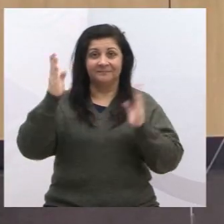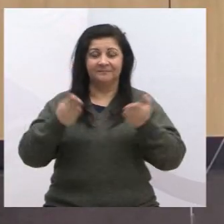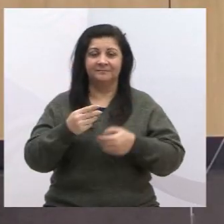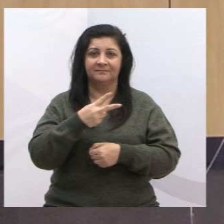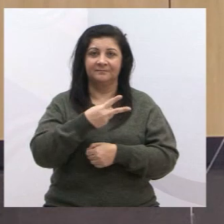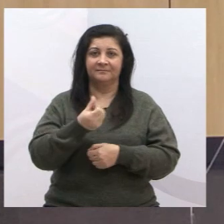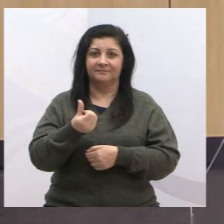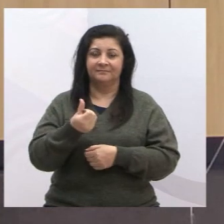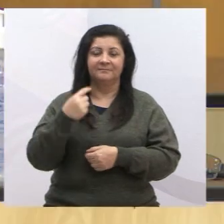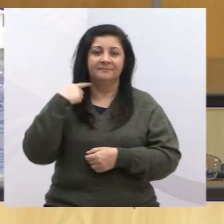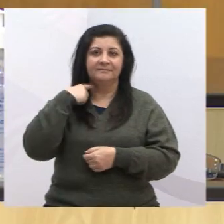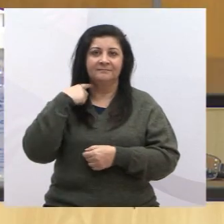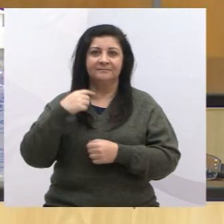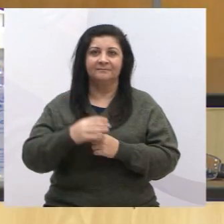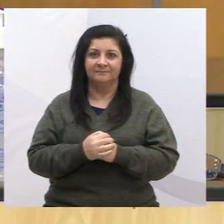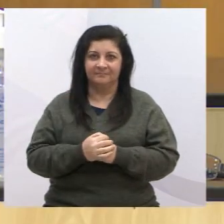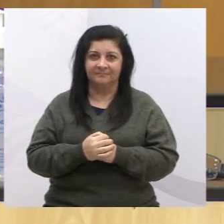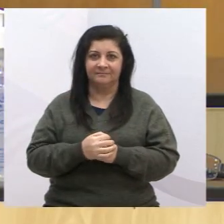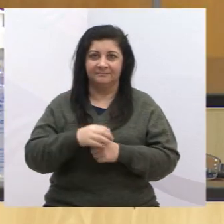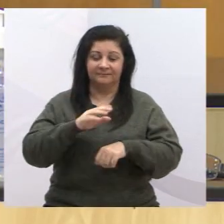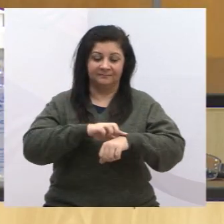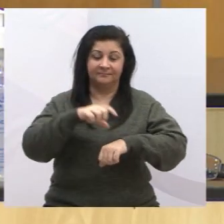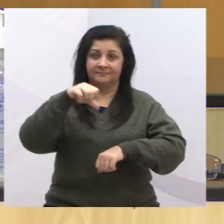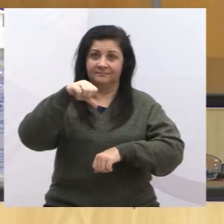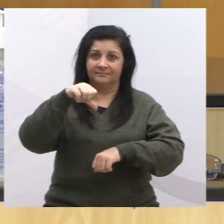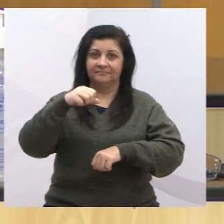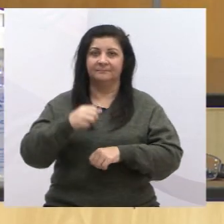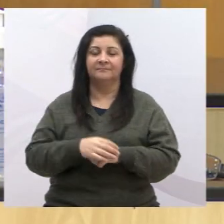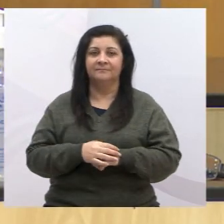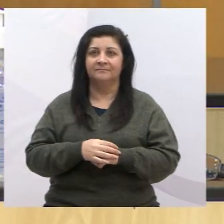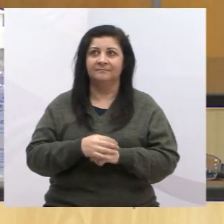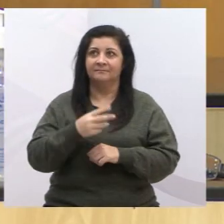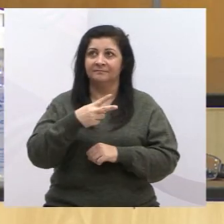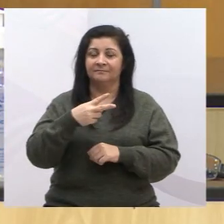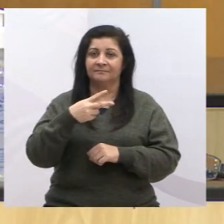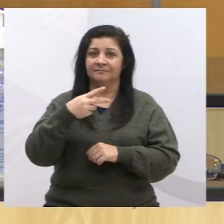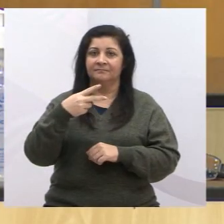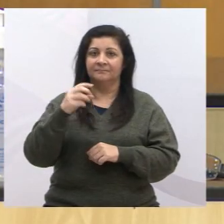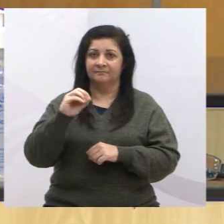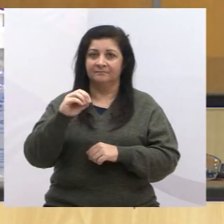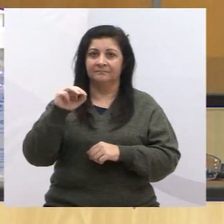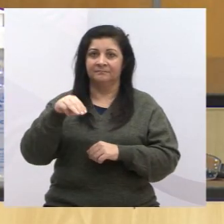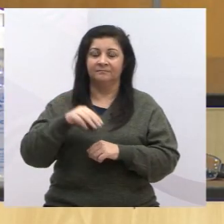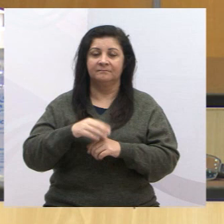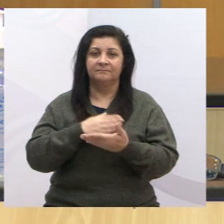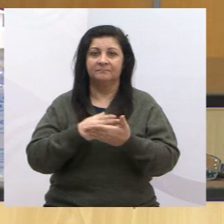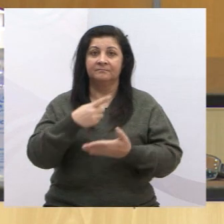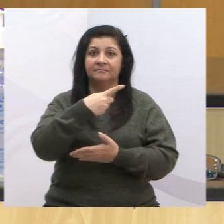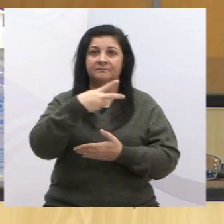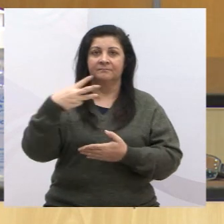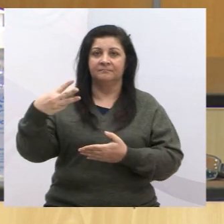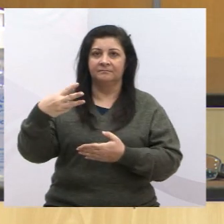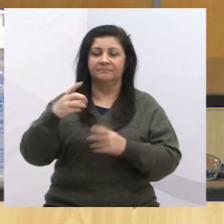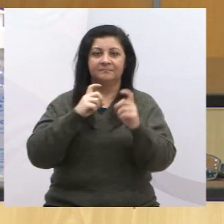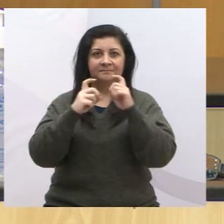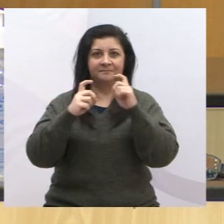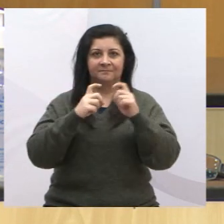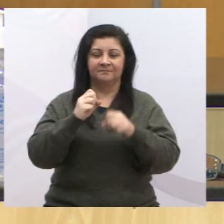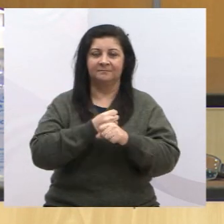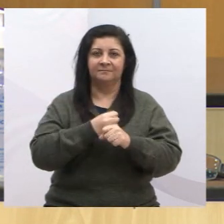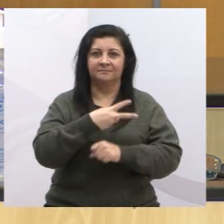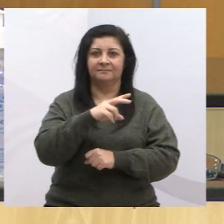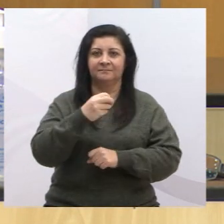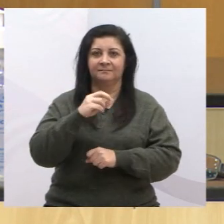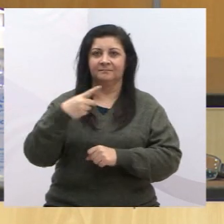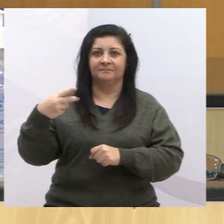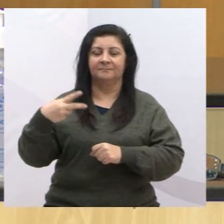26 de maio, às 9 horas e 18 minutos, para darmos início à 13ª sessão ordinária do ano de